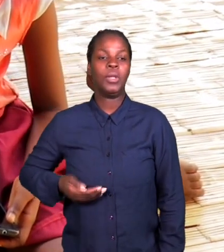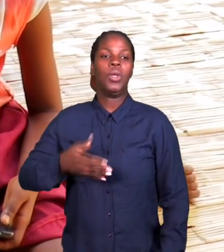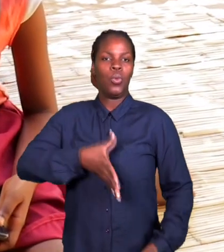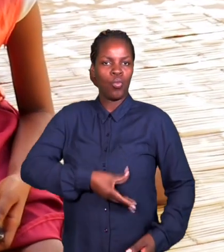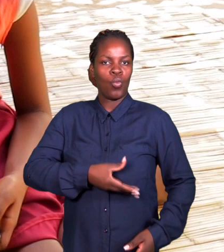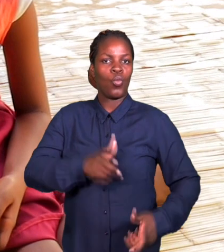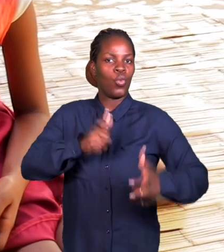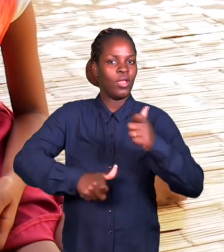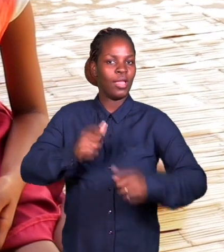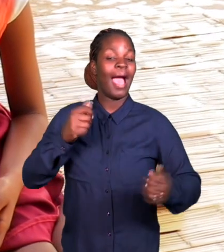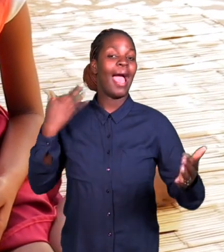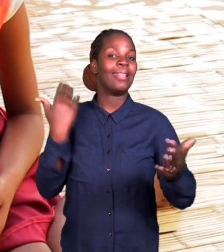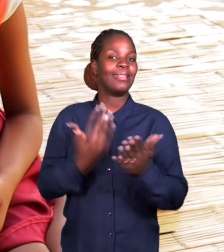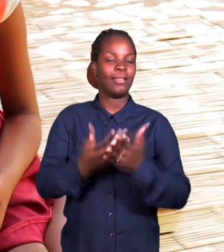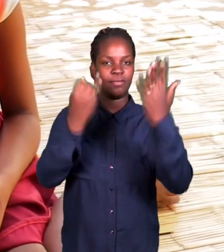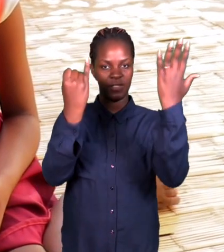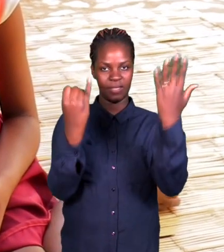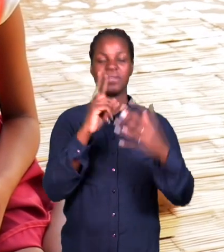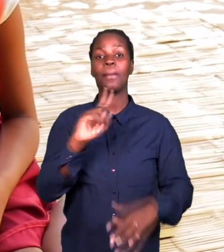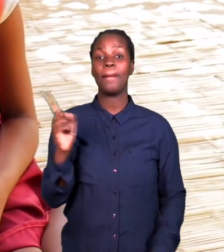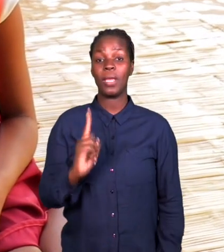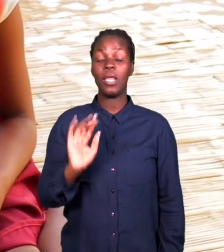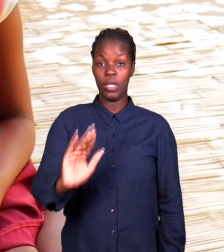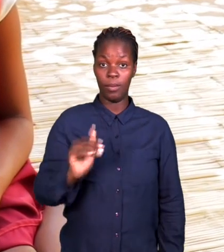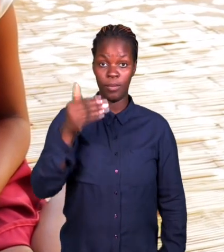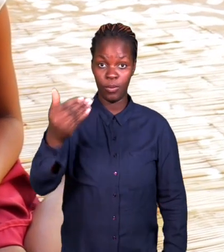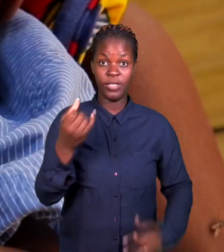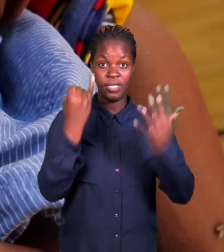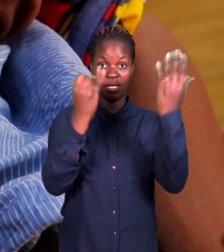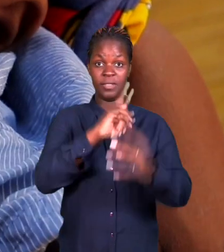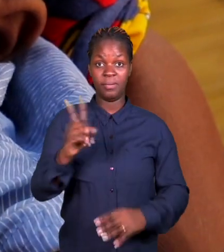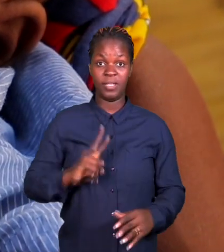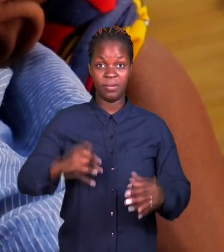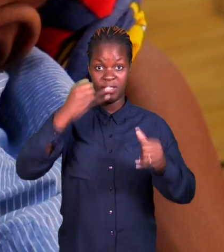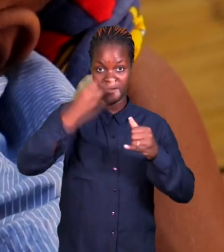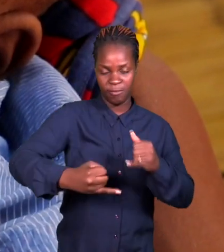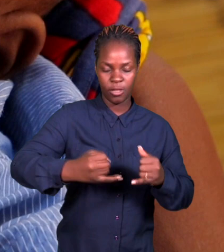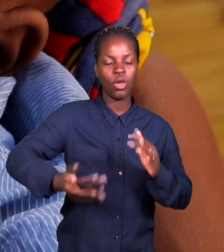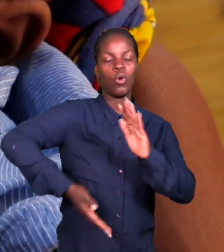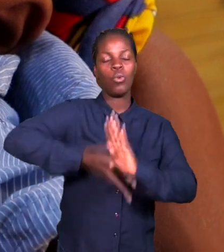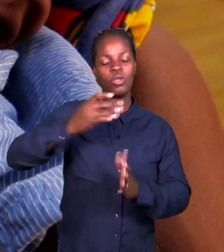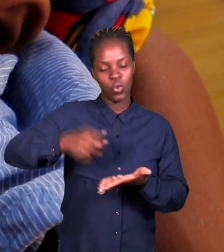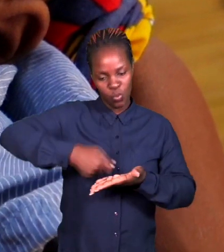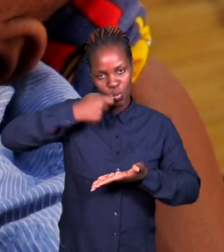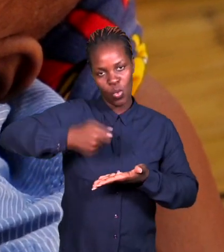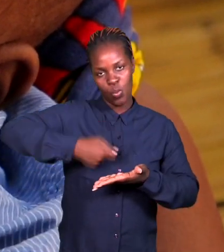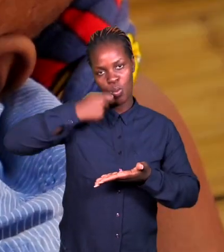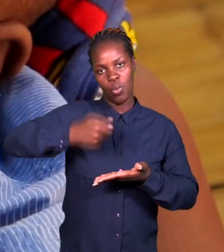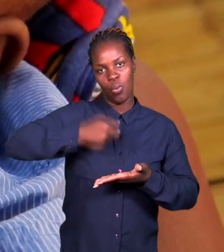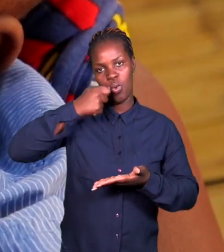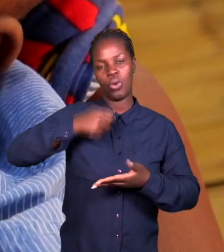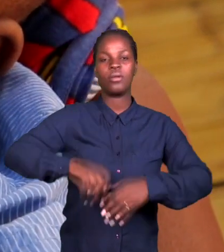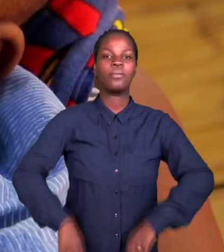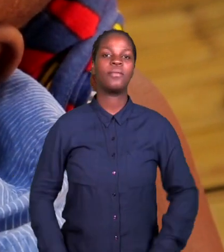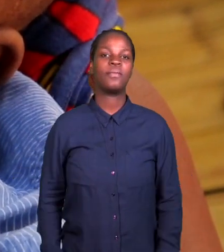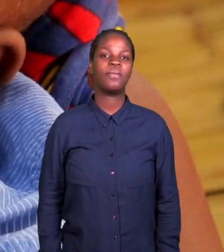leite. Ela alimentou o seu bebê com leite da mama até o 6º mês e só depois é que introduziu as papas